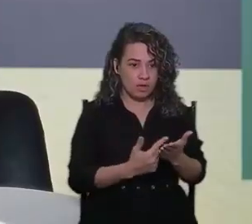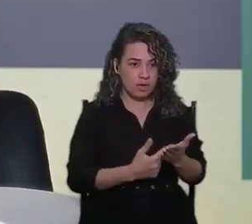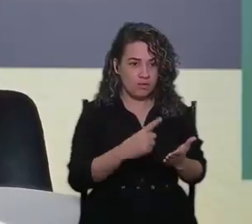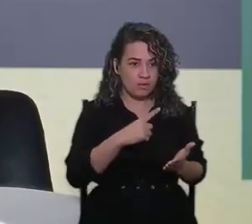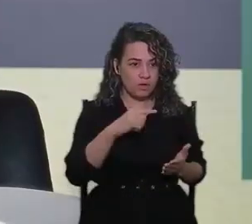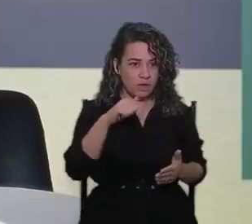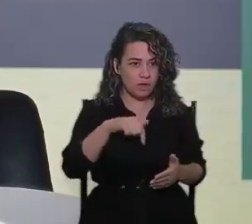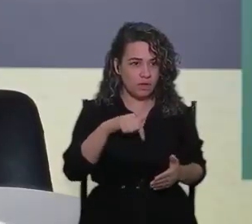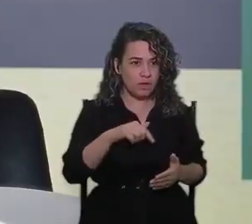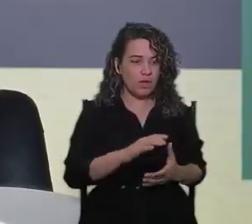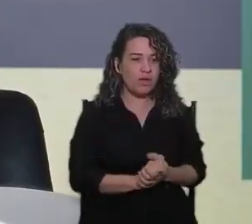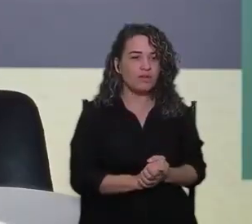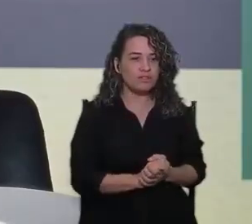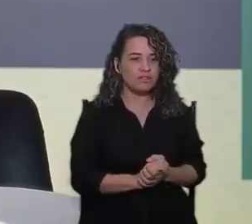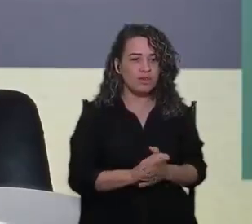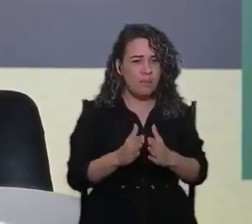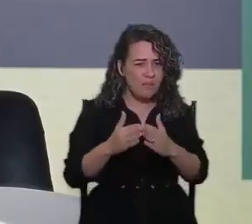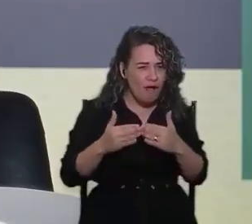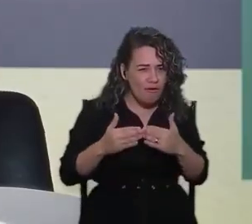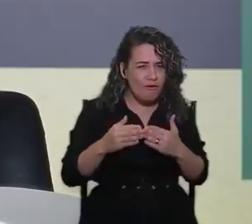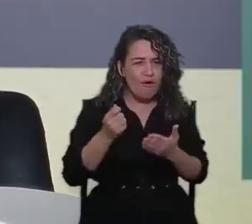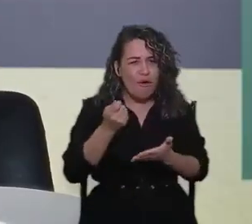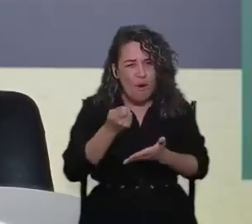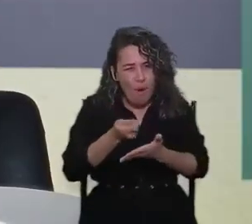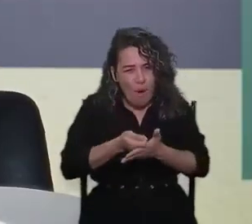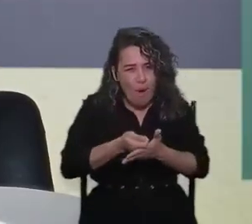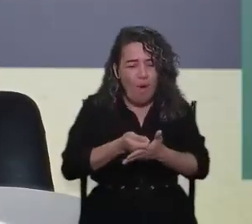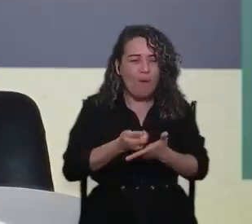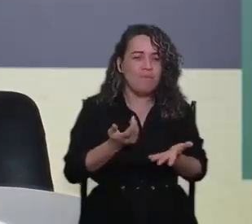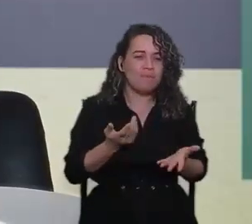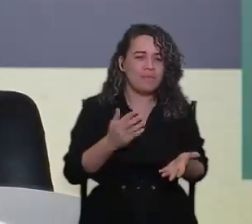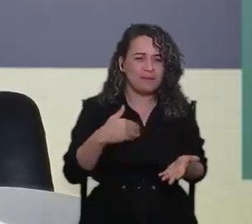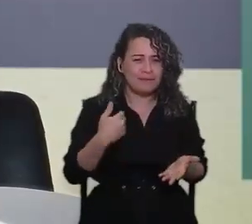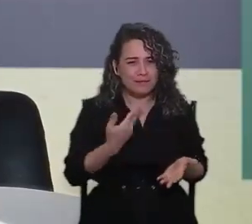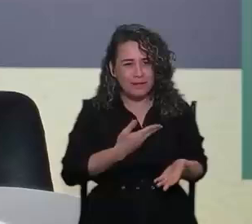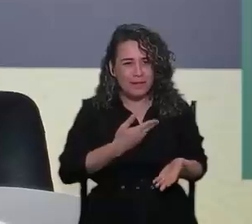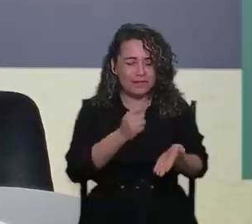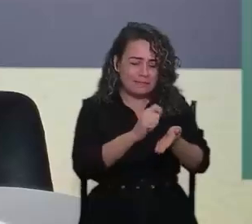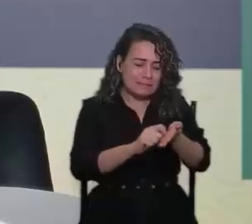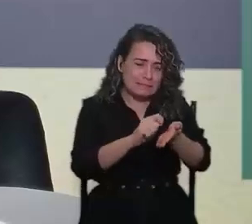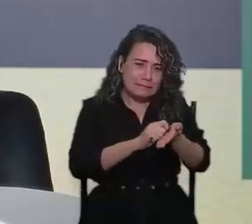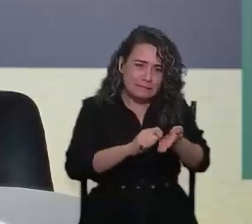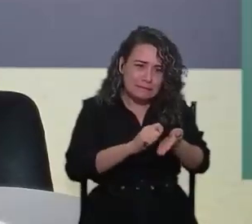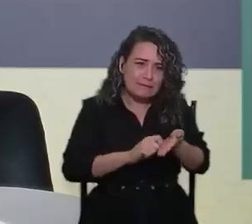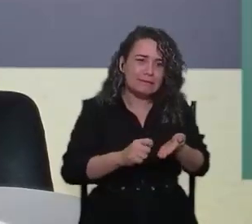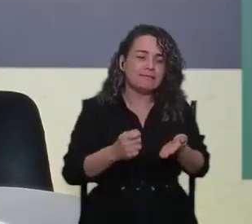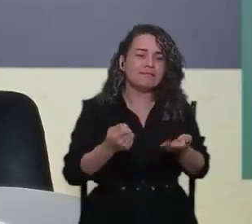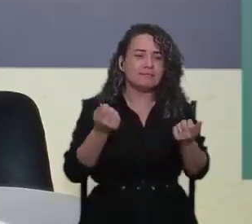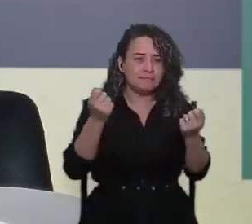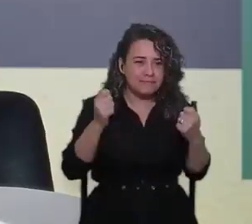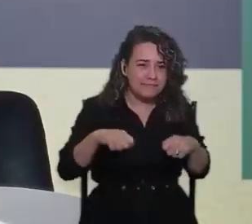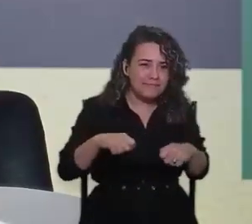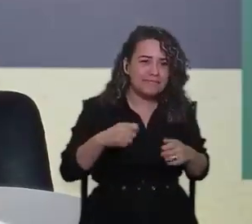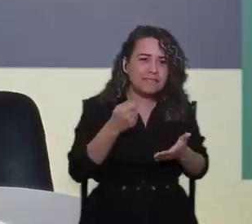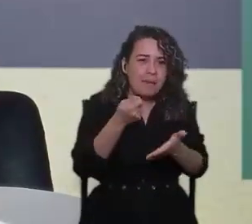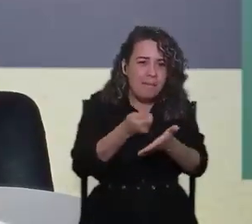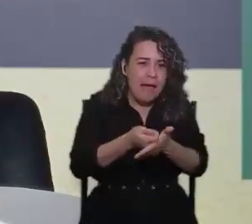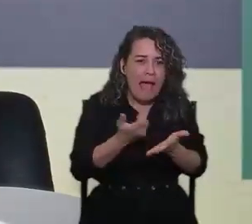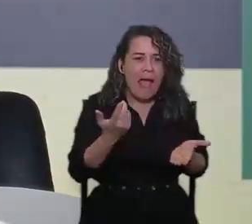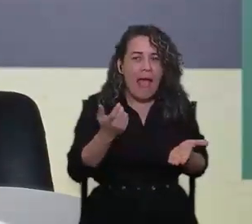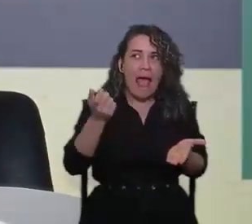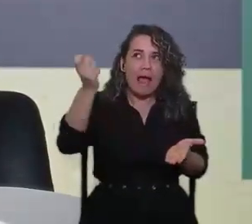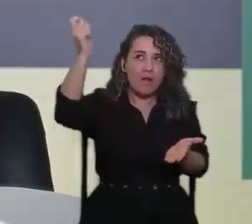favor, comprem. Somos escritores, artistas, a gente quer viver com dignidade, pagar a luz da Enel, que está